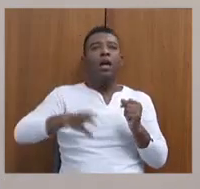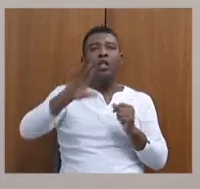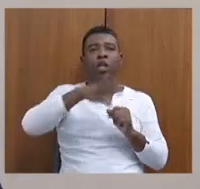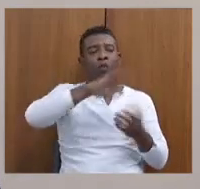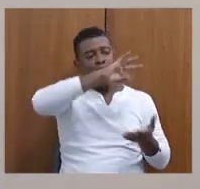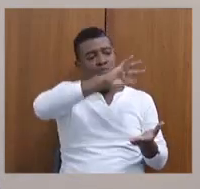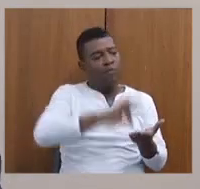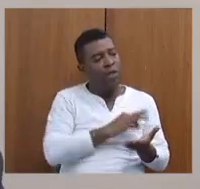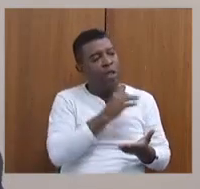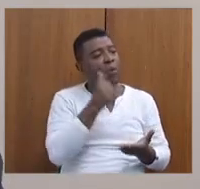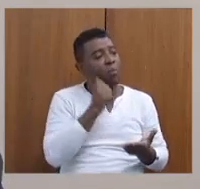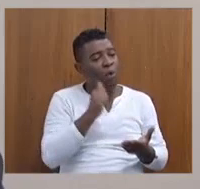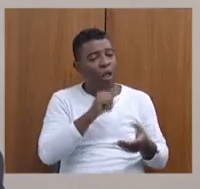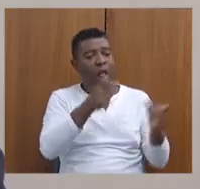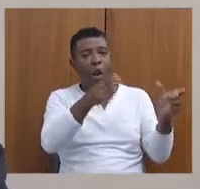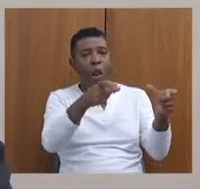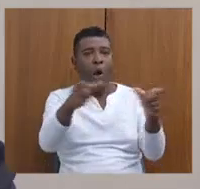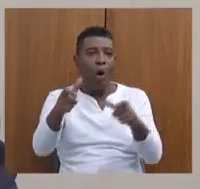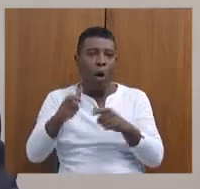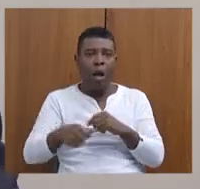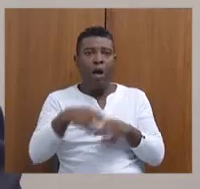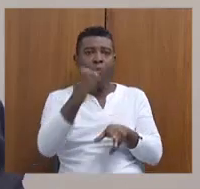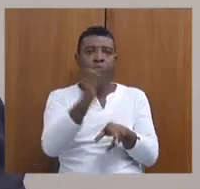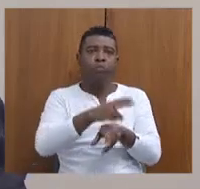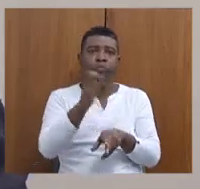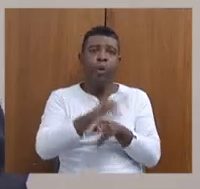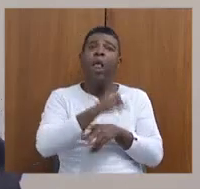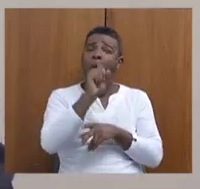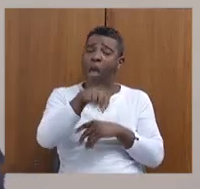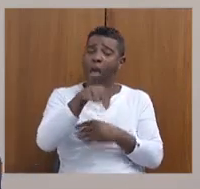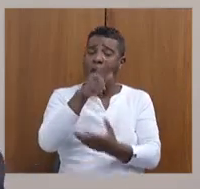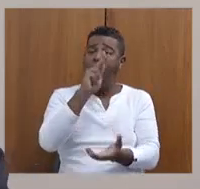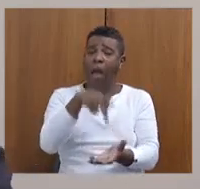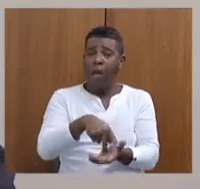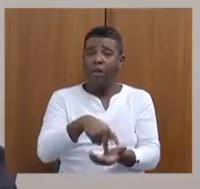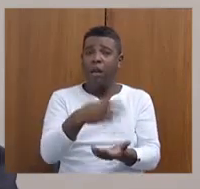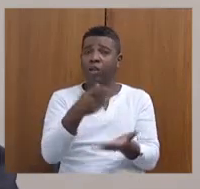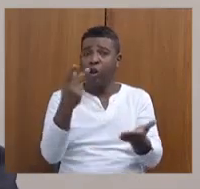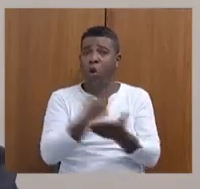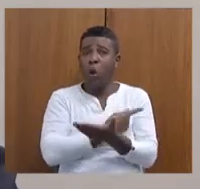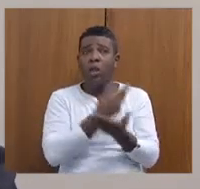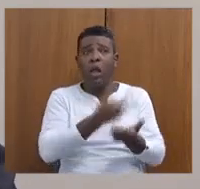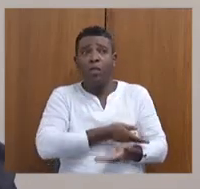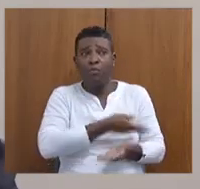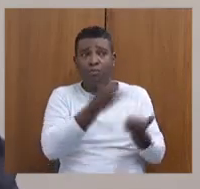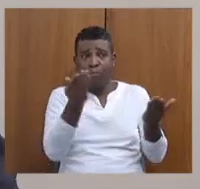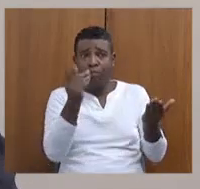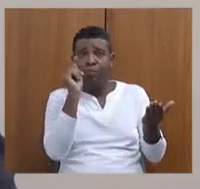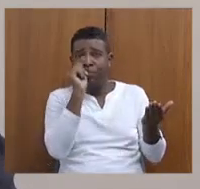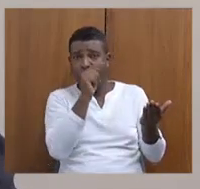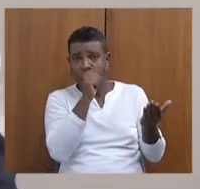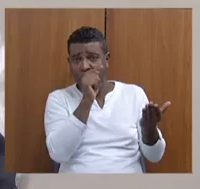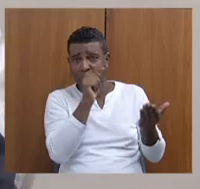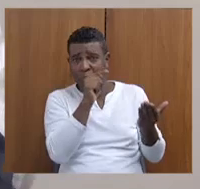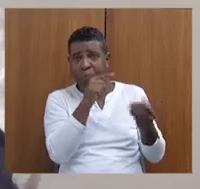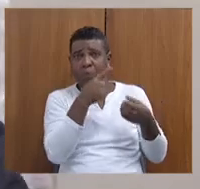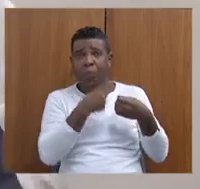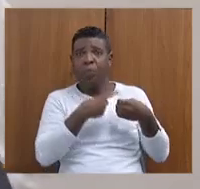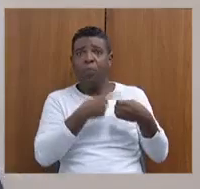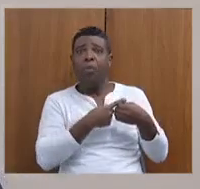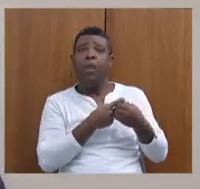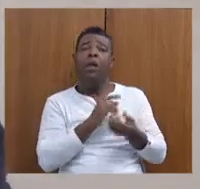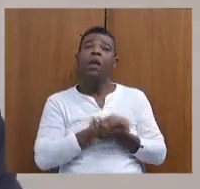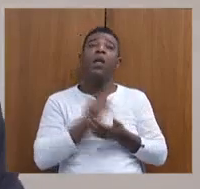mulheres locais ela é uma realidade e nós temos dentro desse projeto